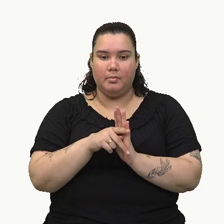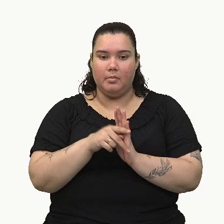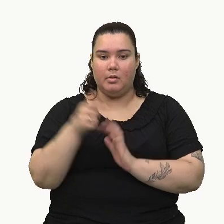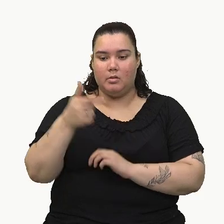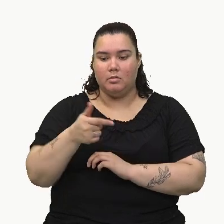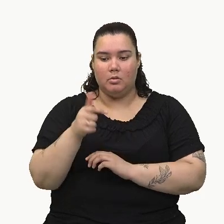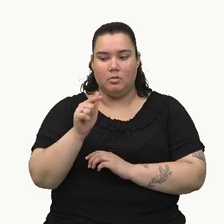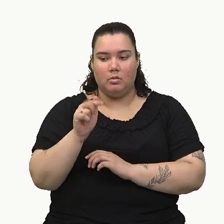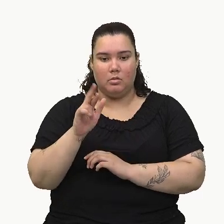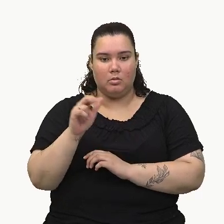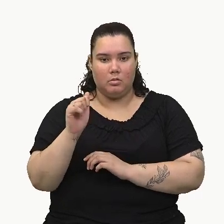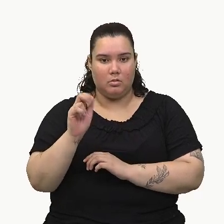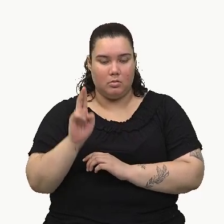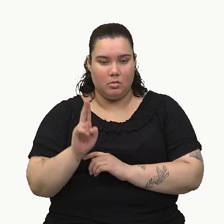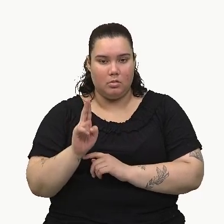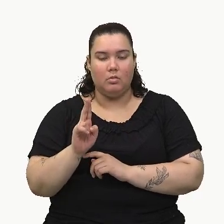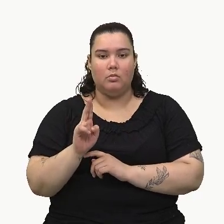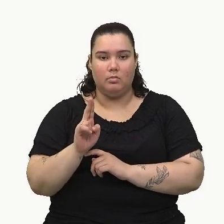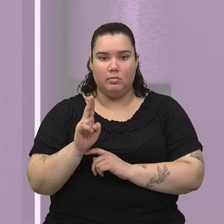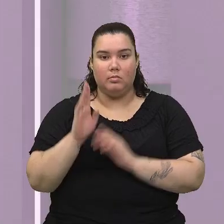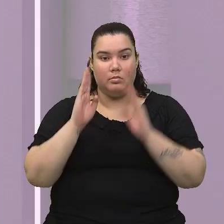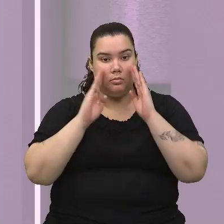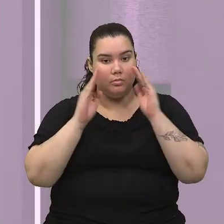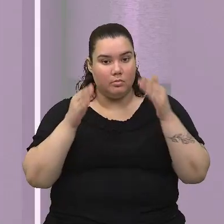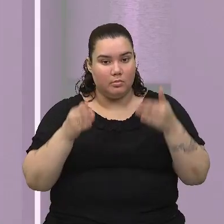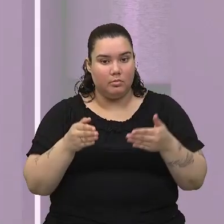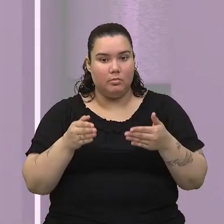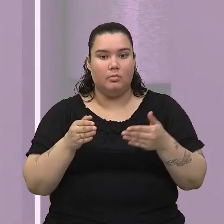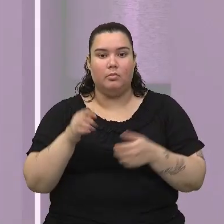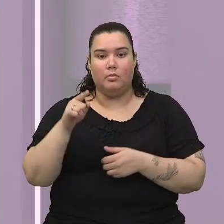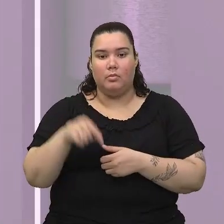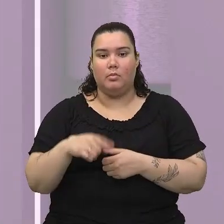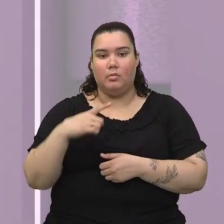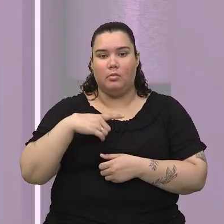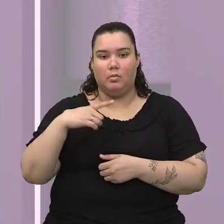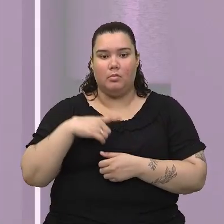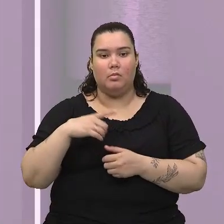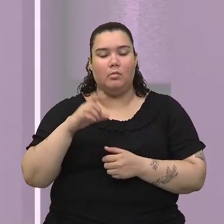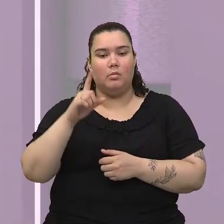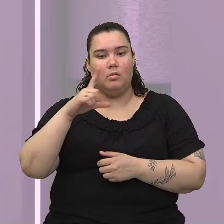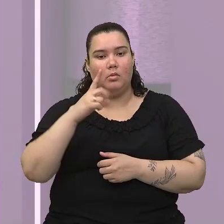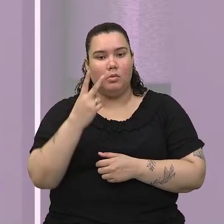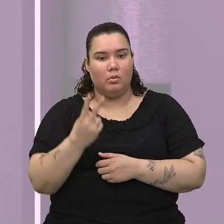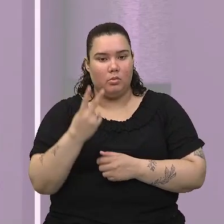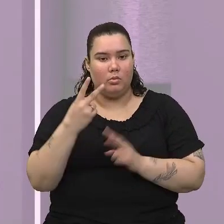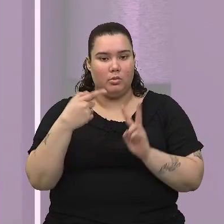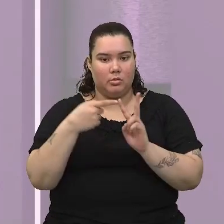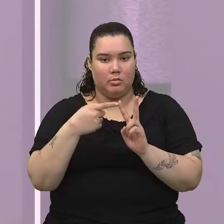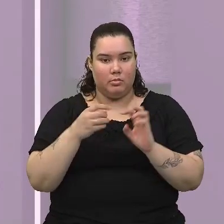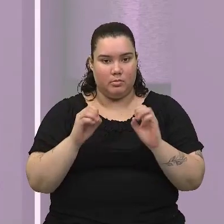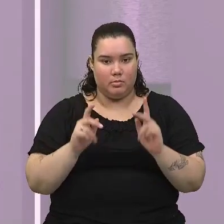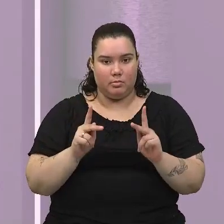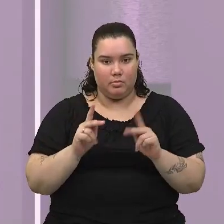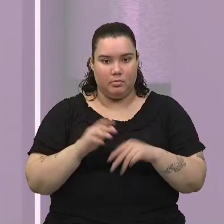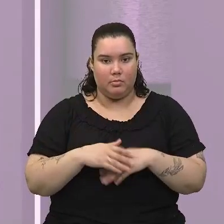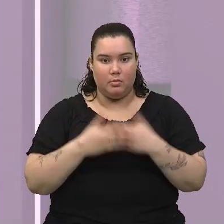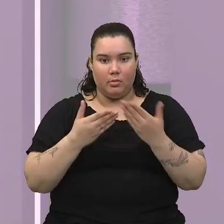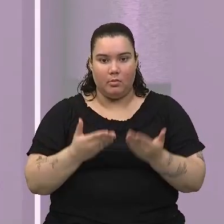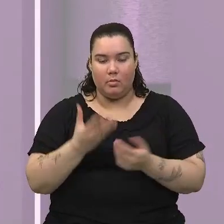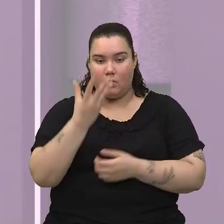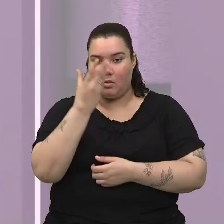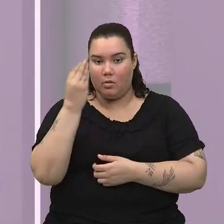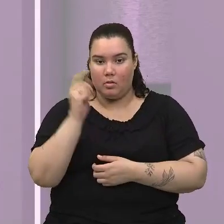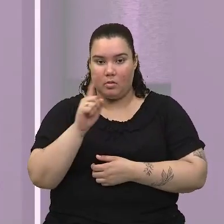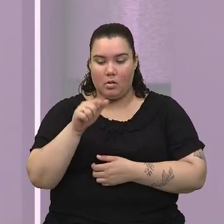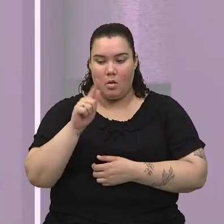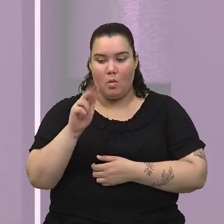segundo grau, esta função especificamente, ela possui sim duas raízes, tá bom? Então não se esqueçam que o grau